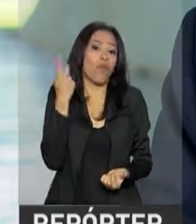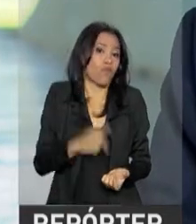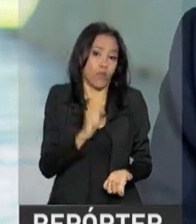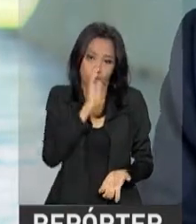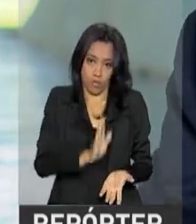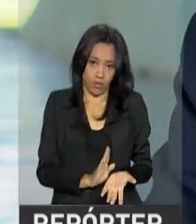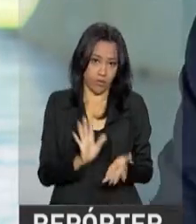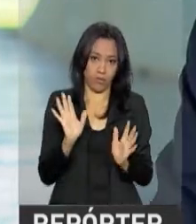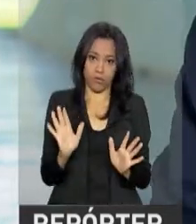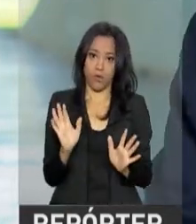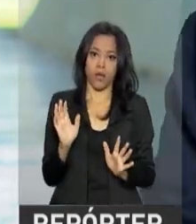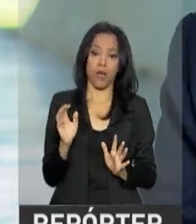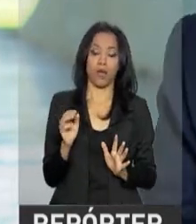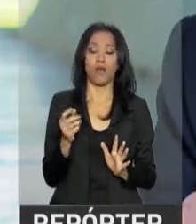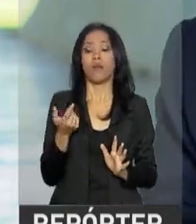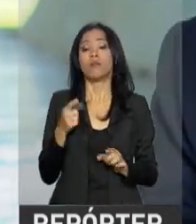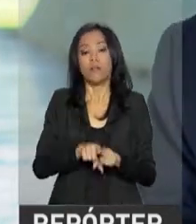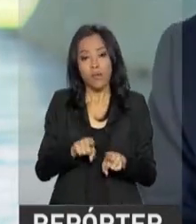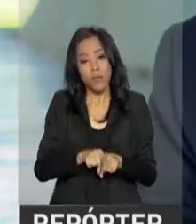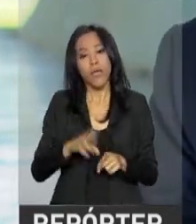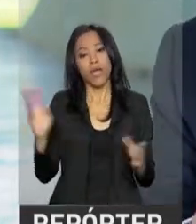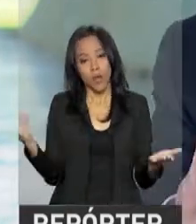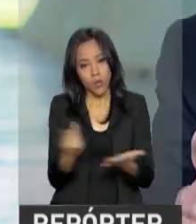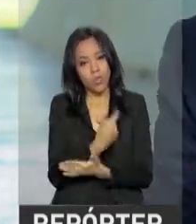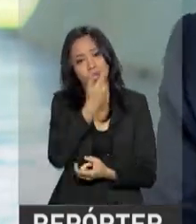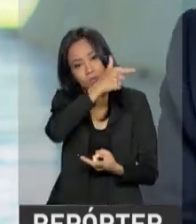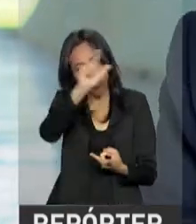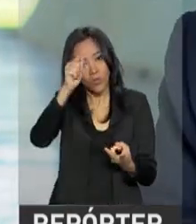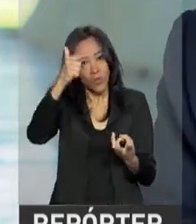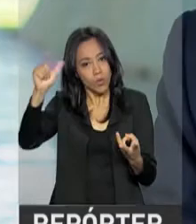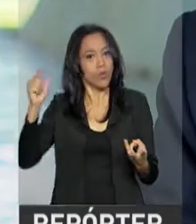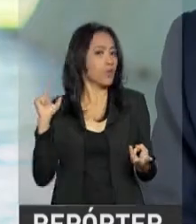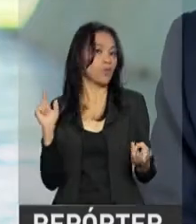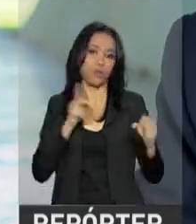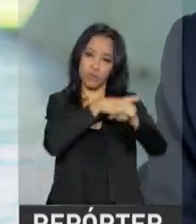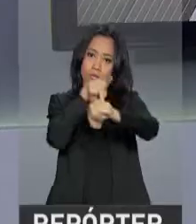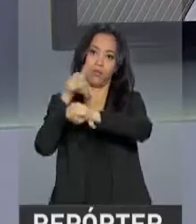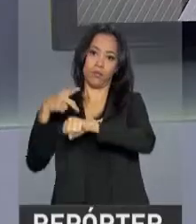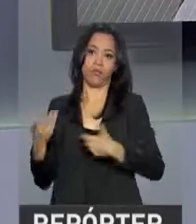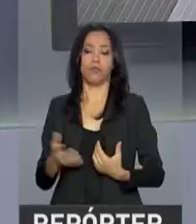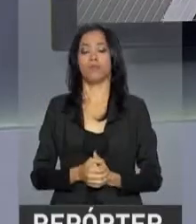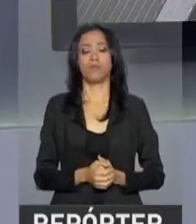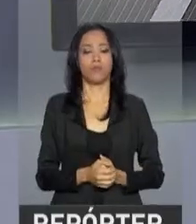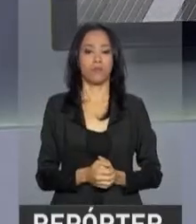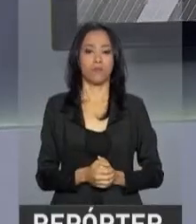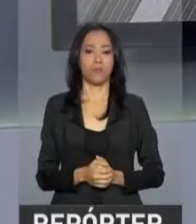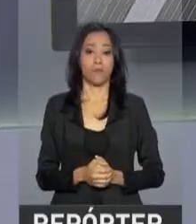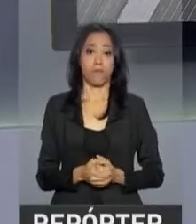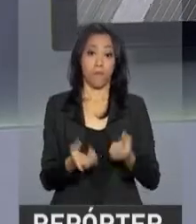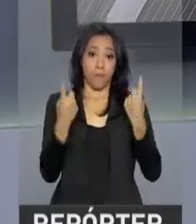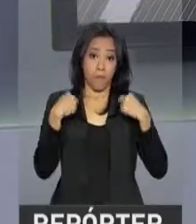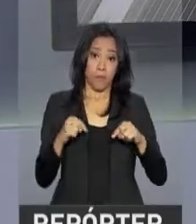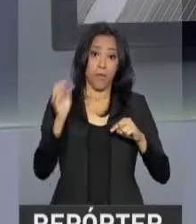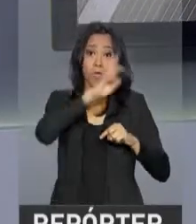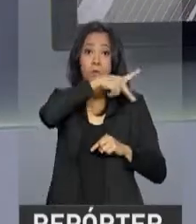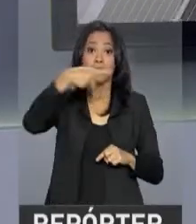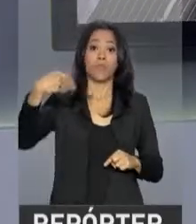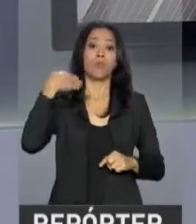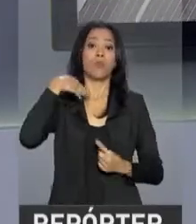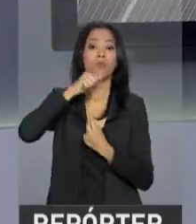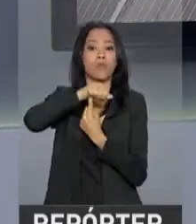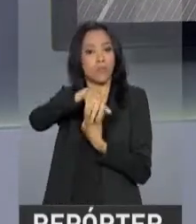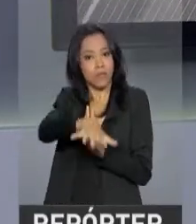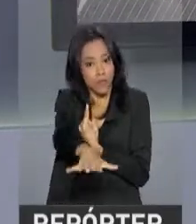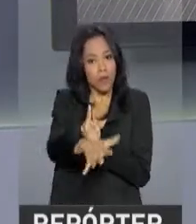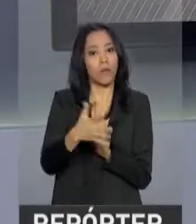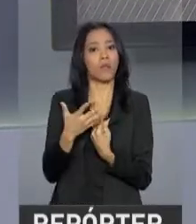real mas volto a dizer deus no méxico na colômbia argentina e outros tantos países o presidente do banco central ilan